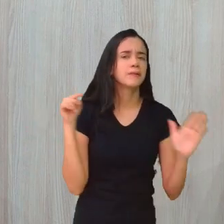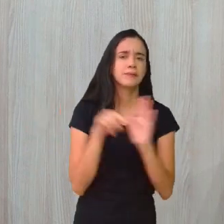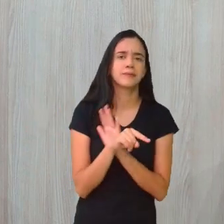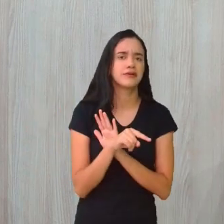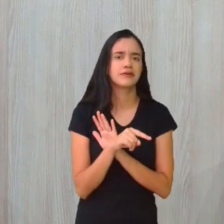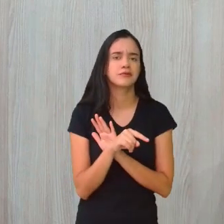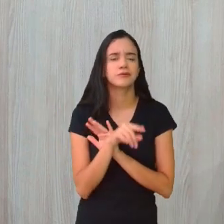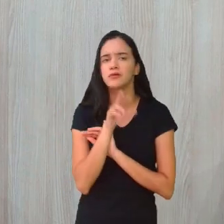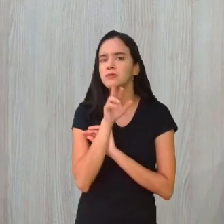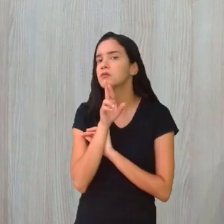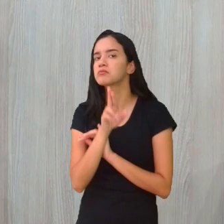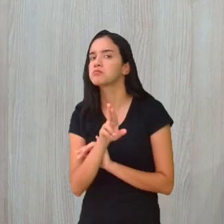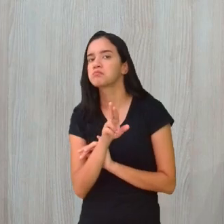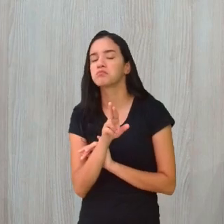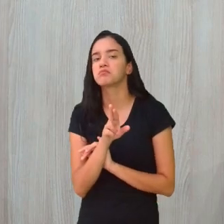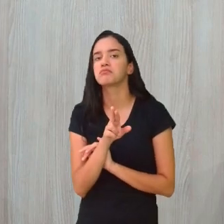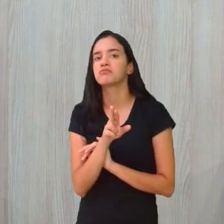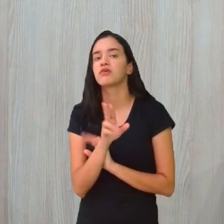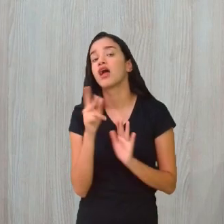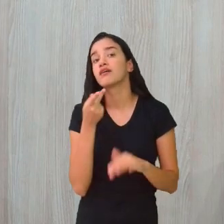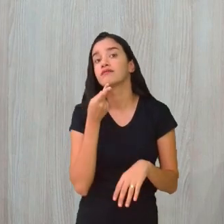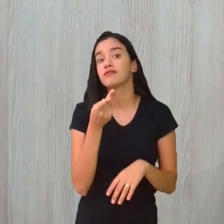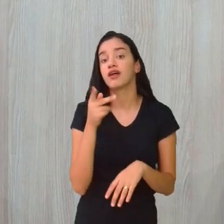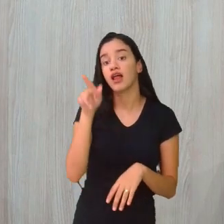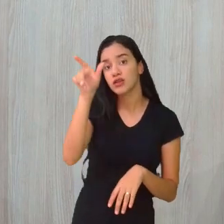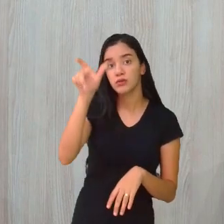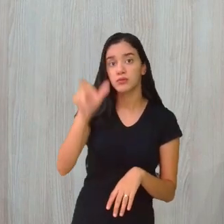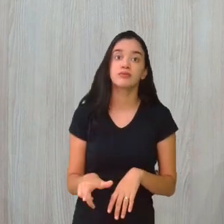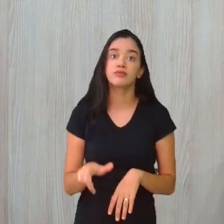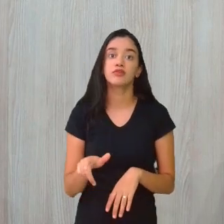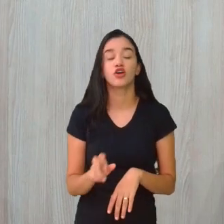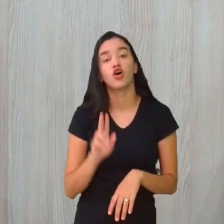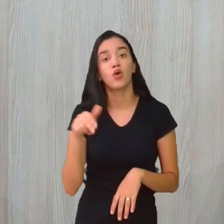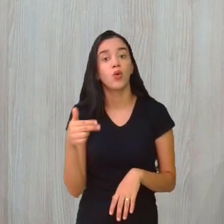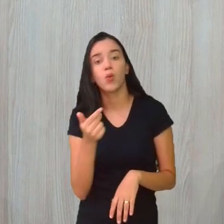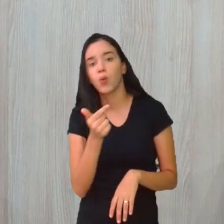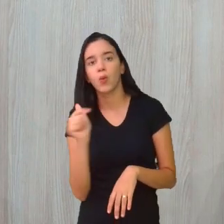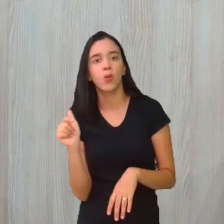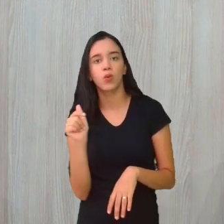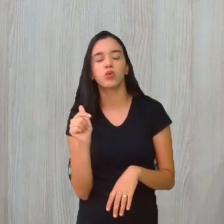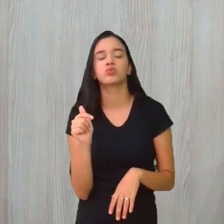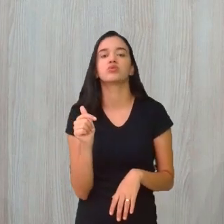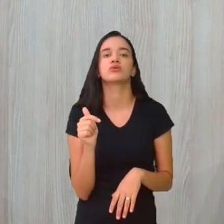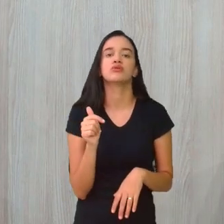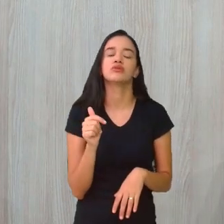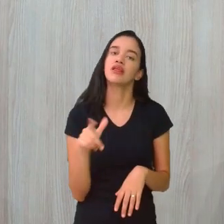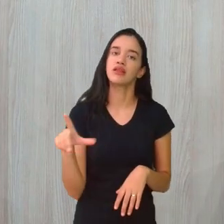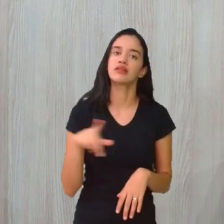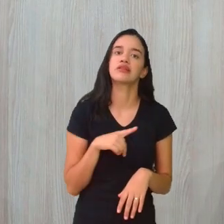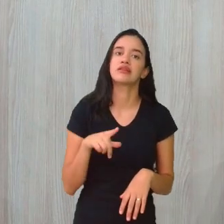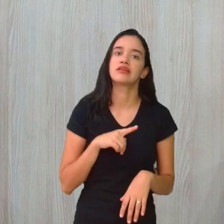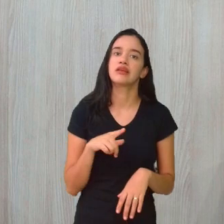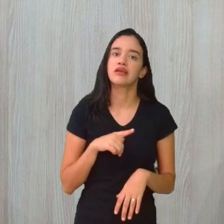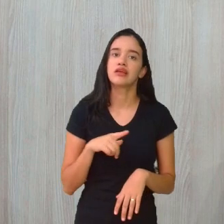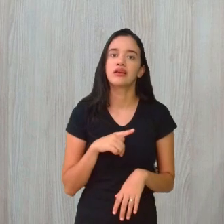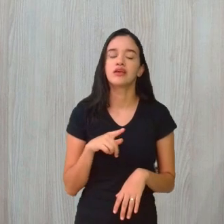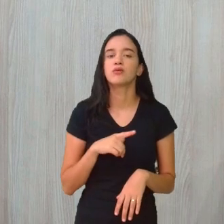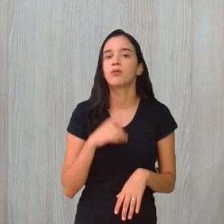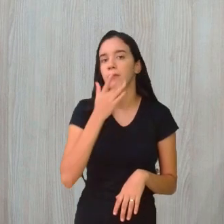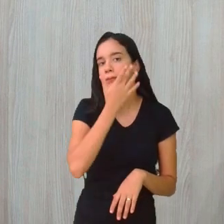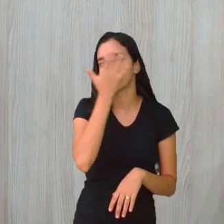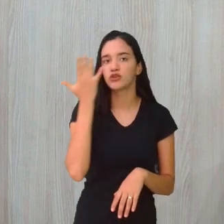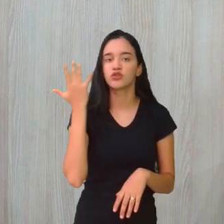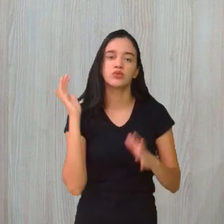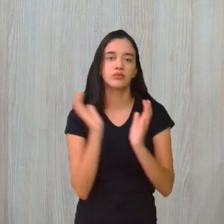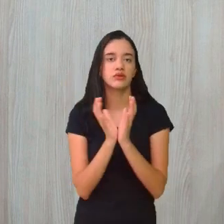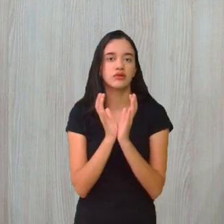uma resposta? É a fala de um personagem? É a fala de outro? Tem um autor daqui, pernambucano, Osman Lins,